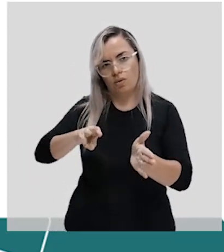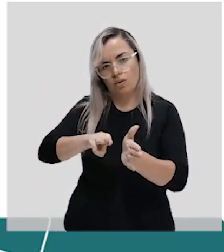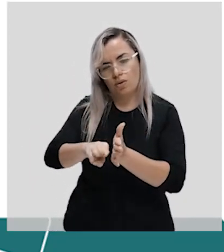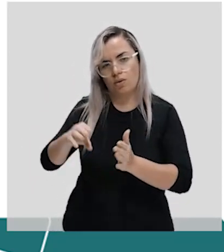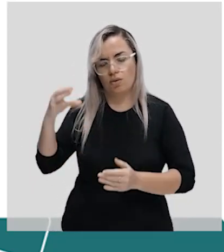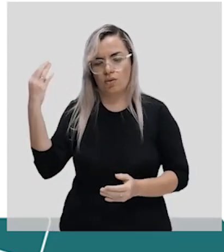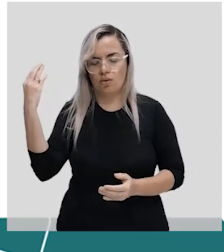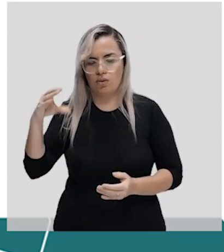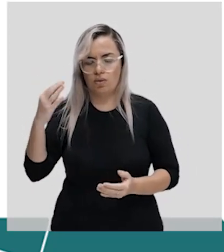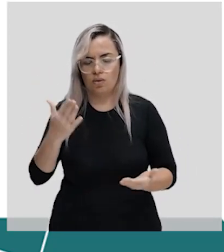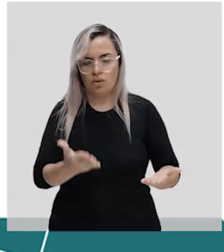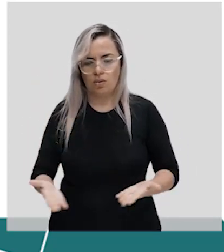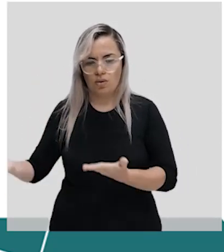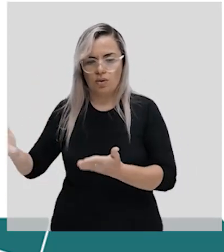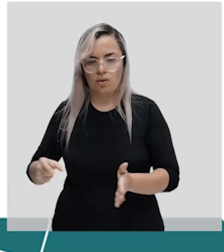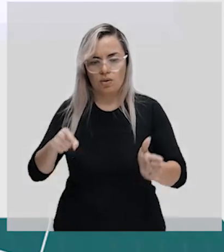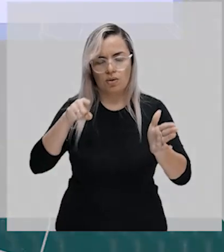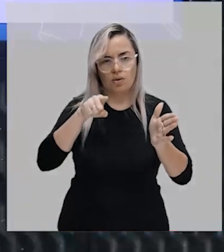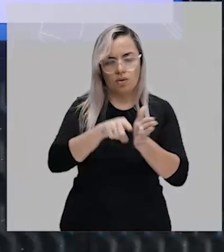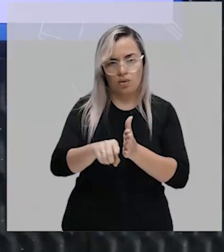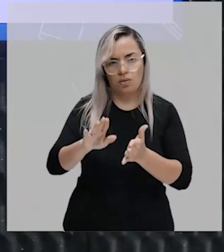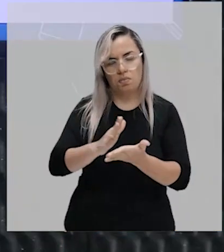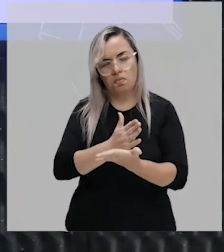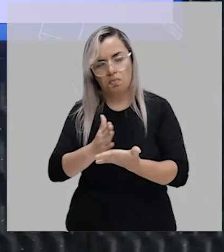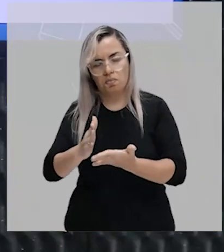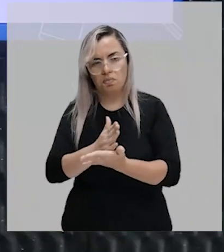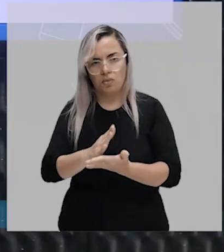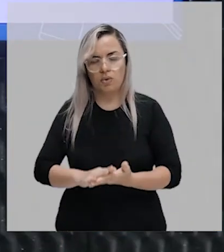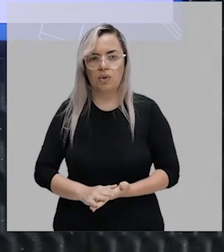científico. Essas foram algumas questões. Eu espero que